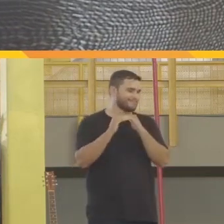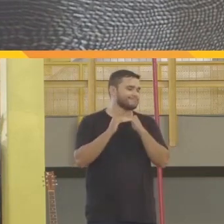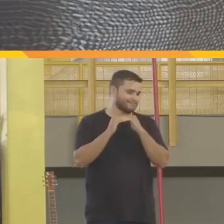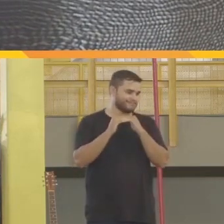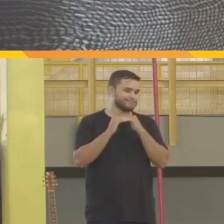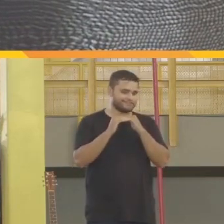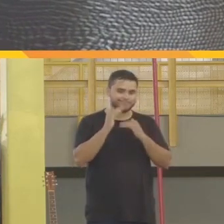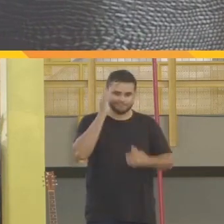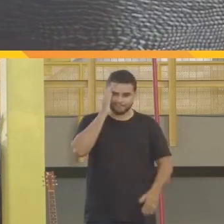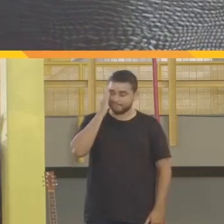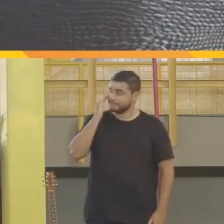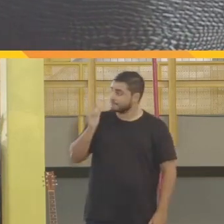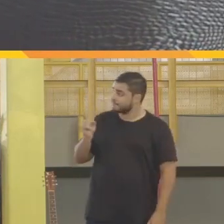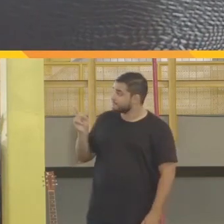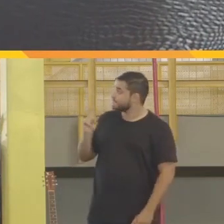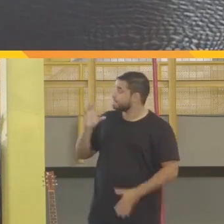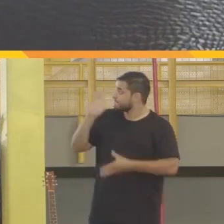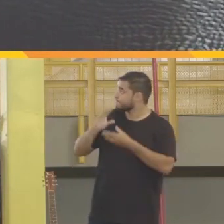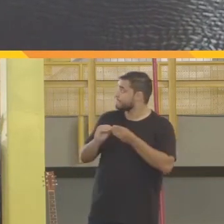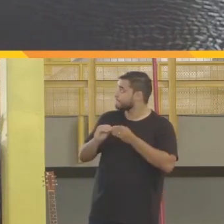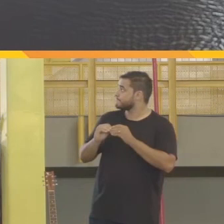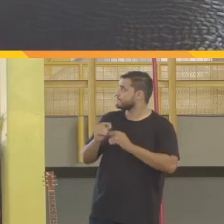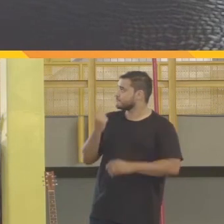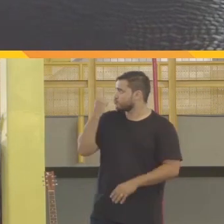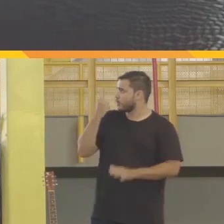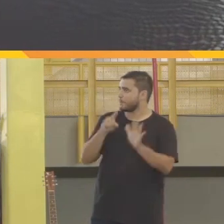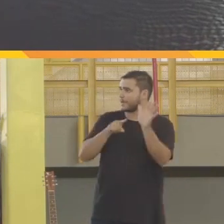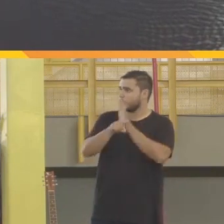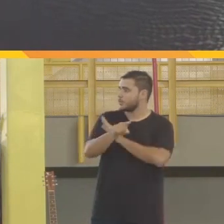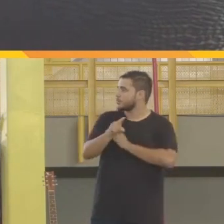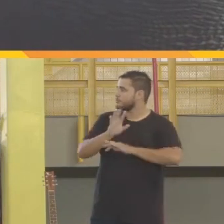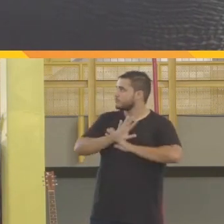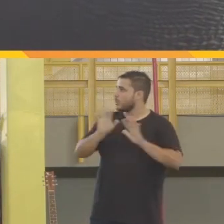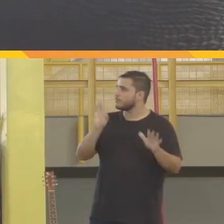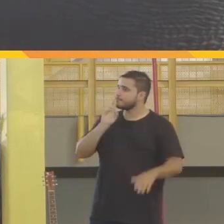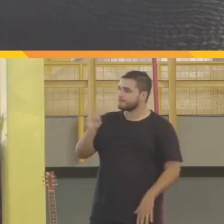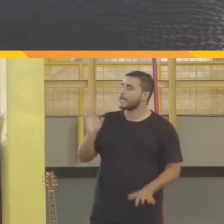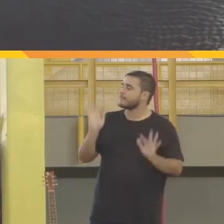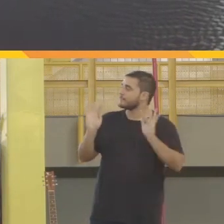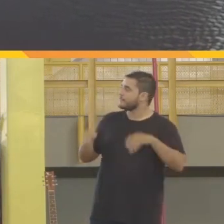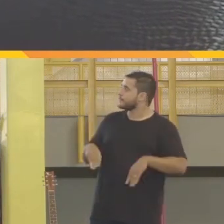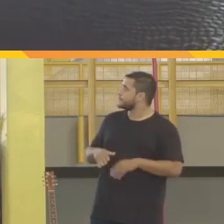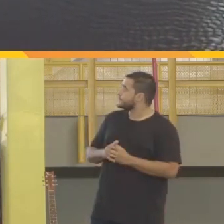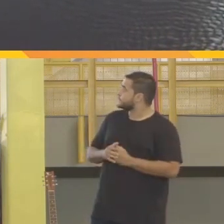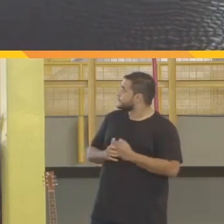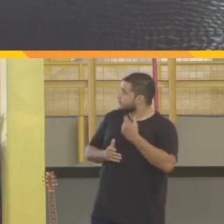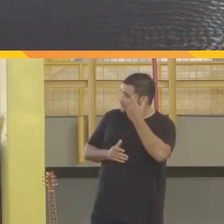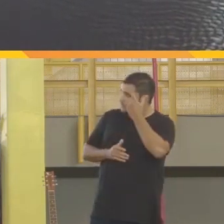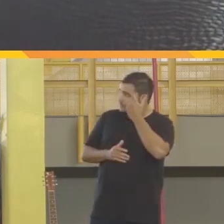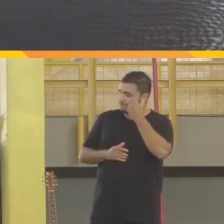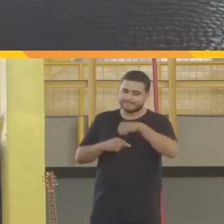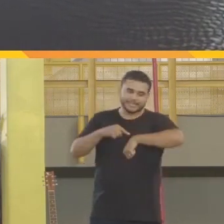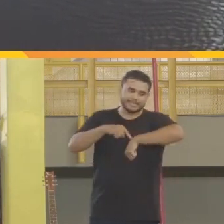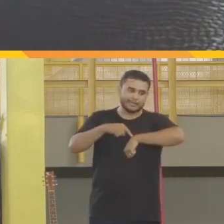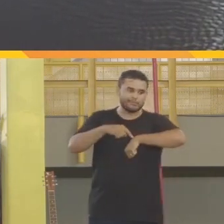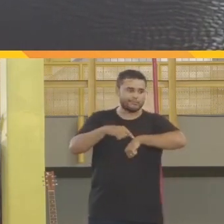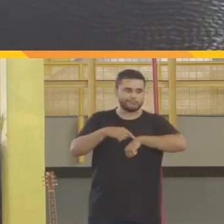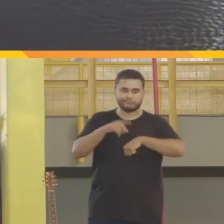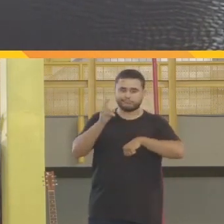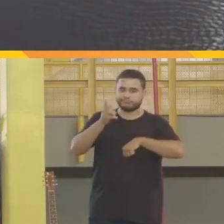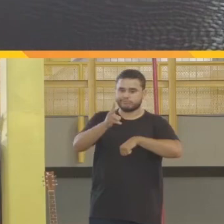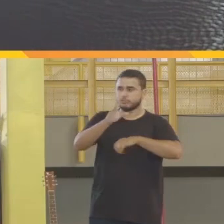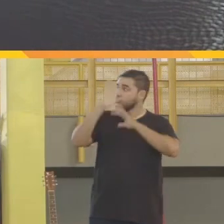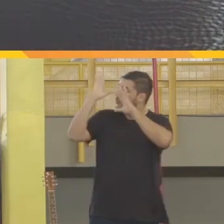Para encerrar, vou responder aqui uma questão. Não vai dar tempo, eu